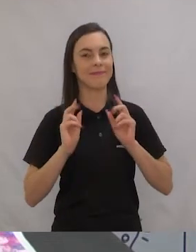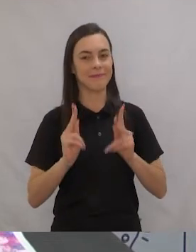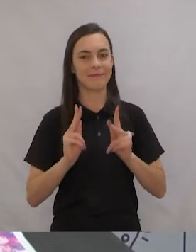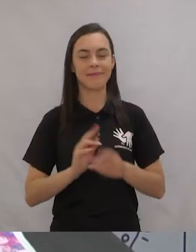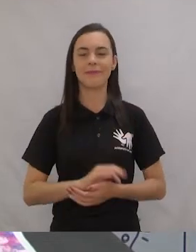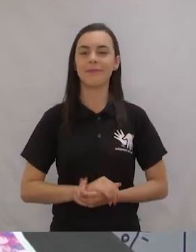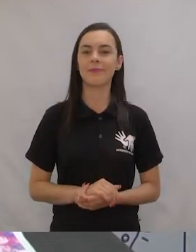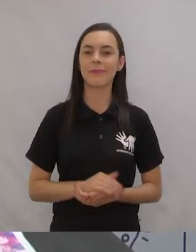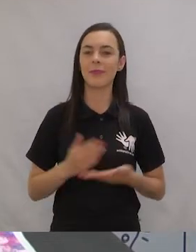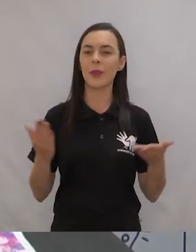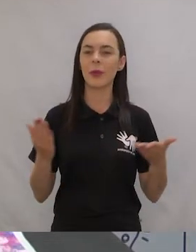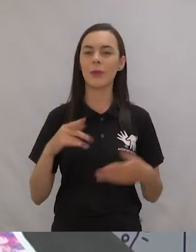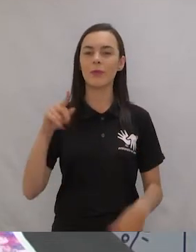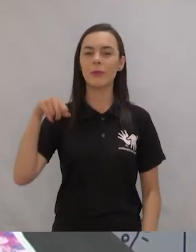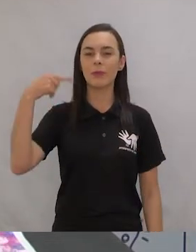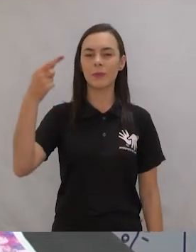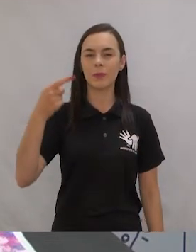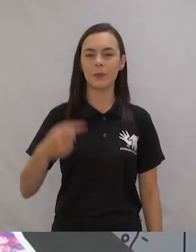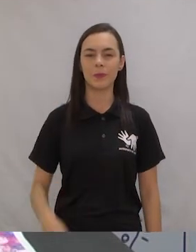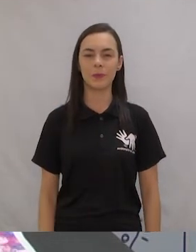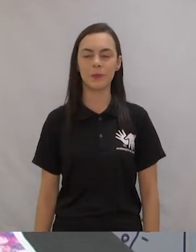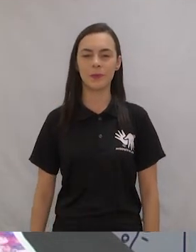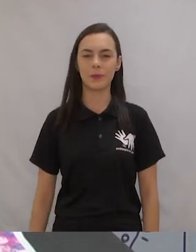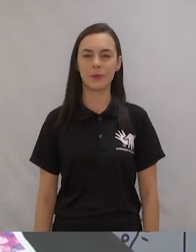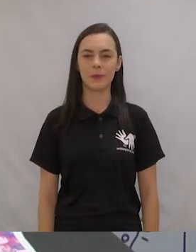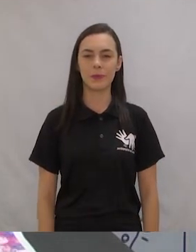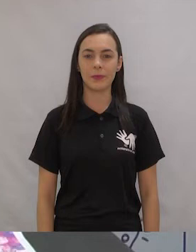tá bom. Então vamos para a próxima.